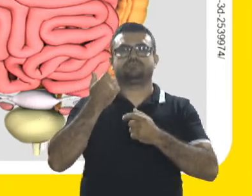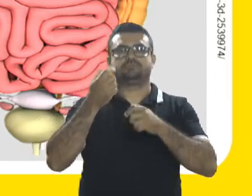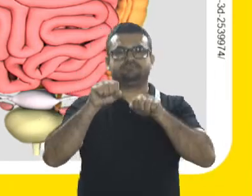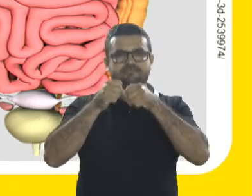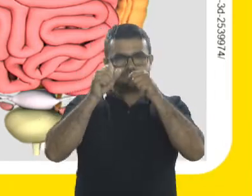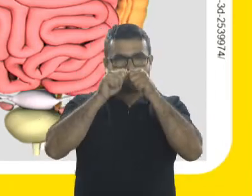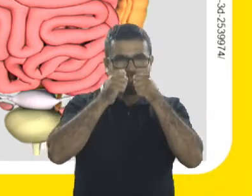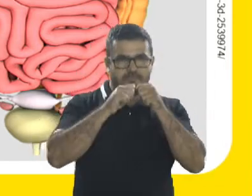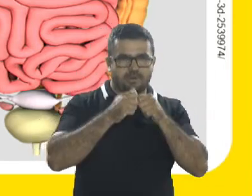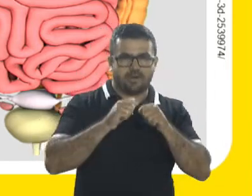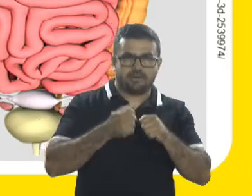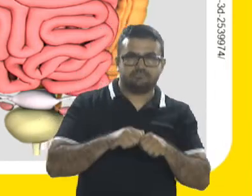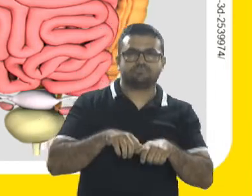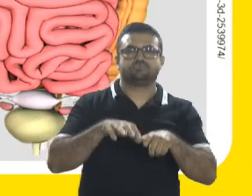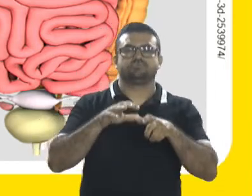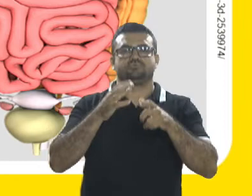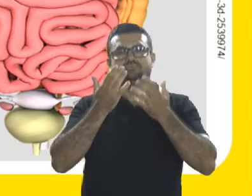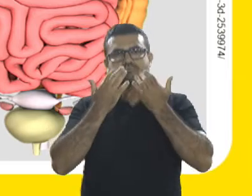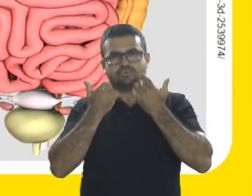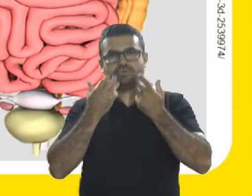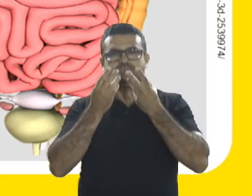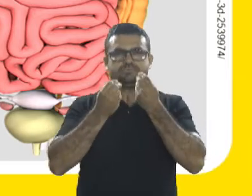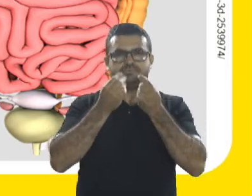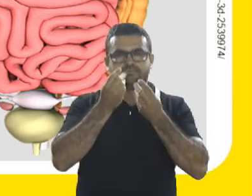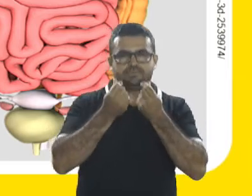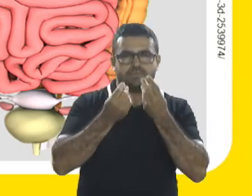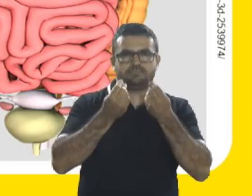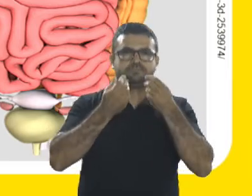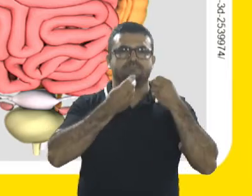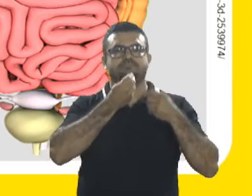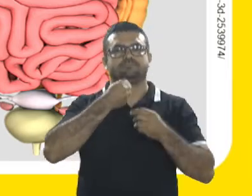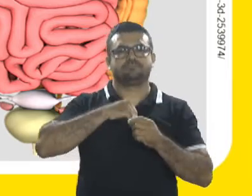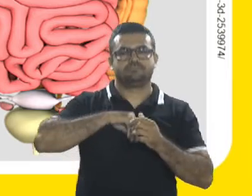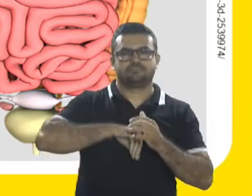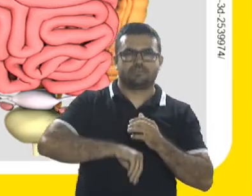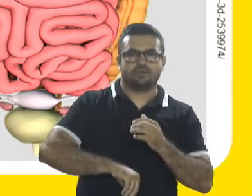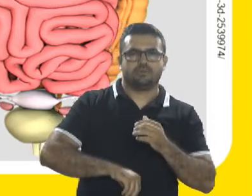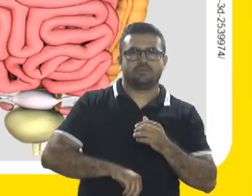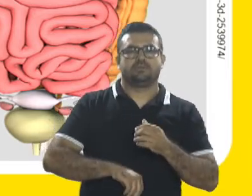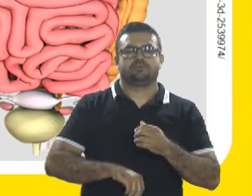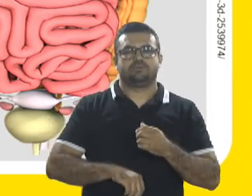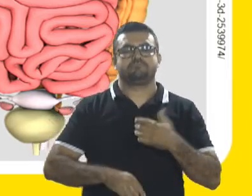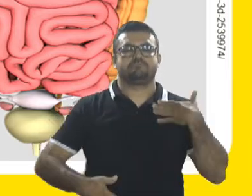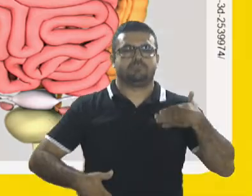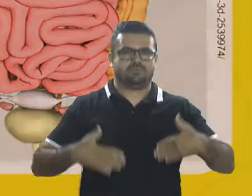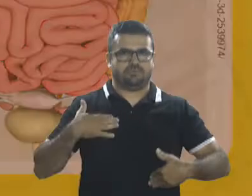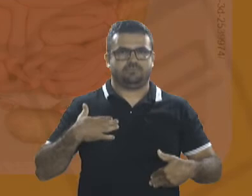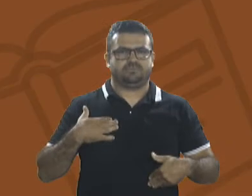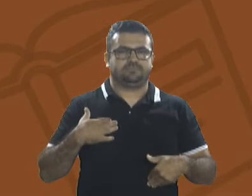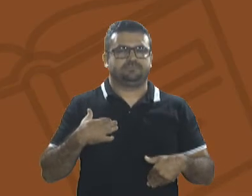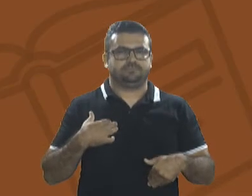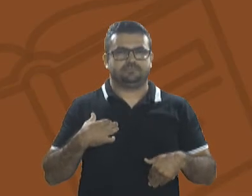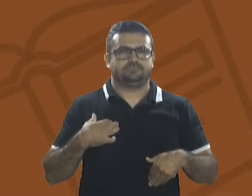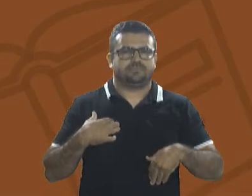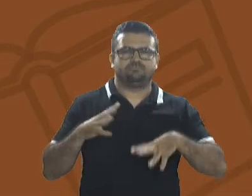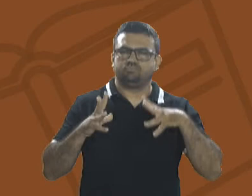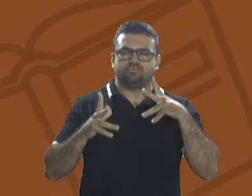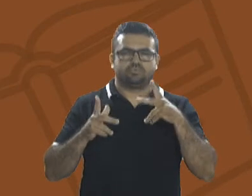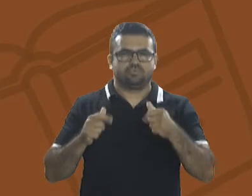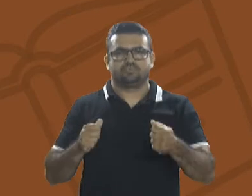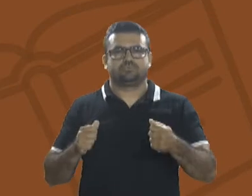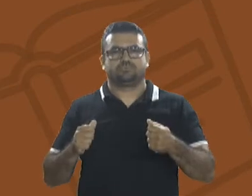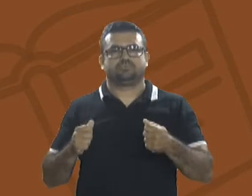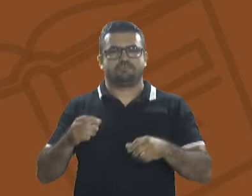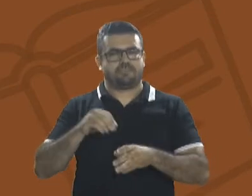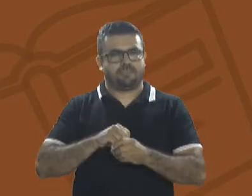partículas menores e em partículas simples ou menores e depois são absorvidos pelo corpo. Então tudo, minha gente, tudo no nosso